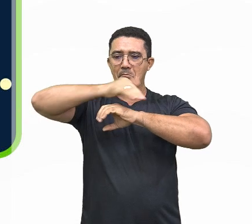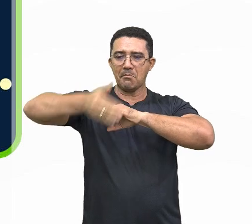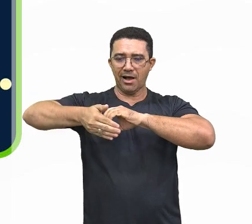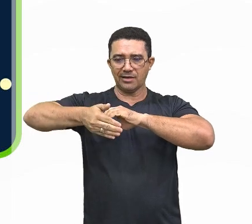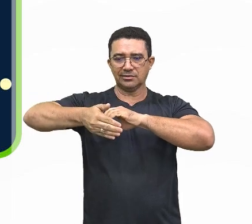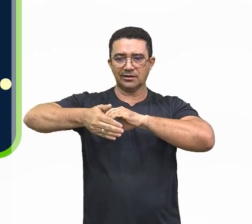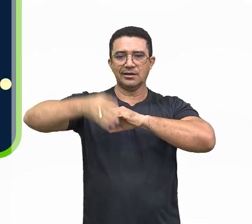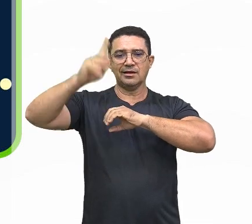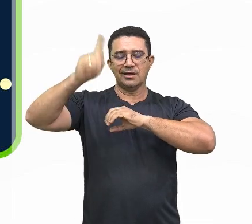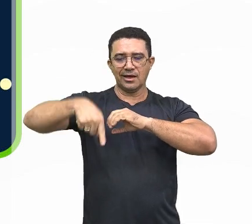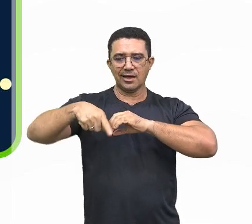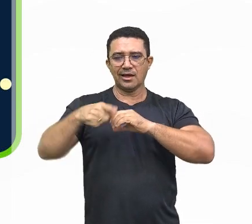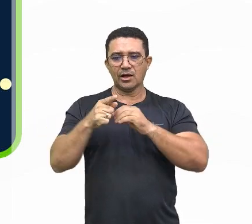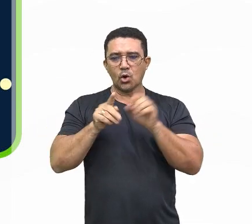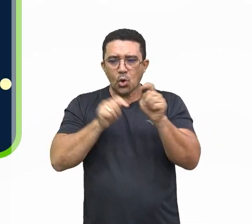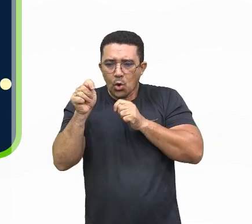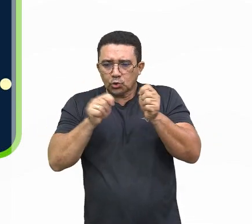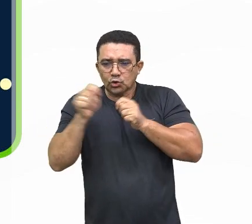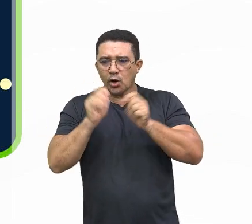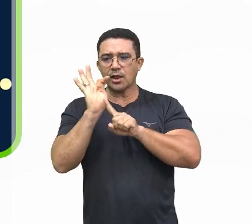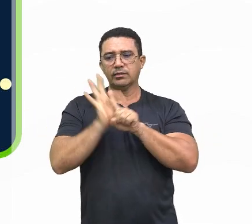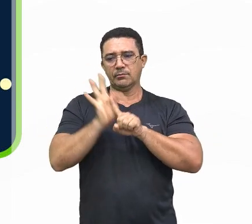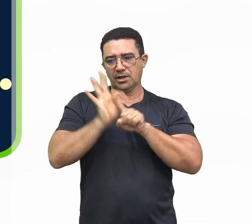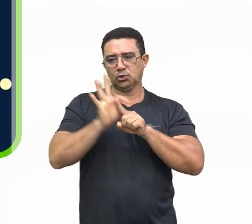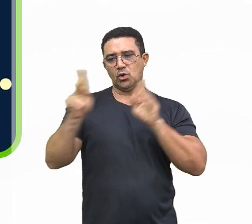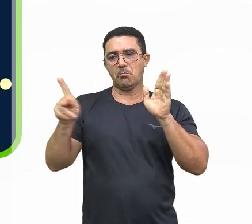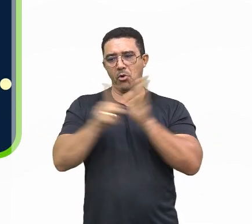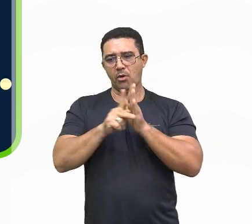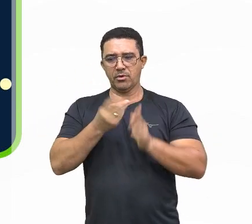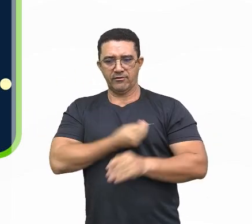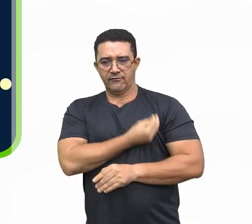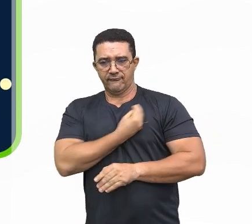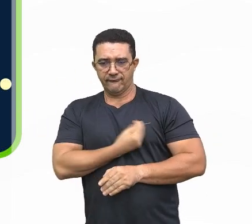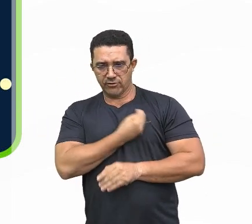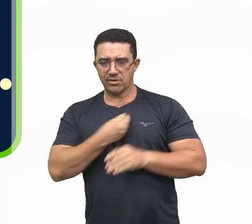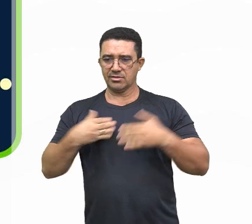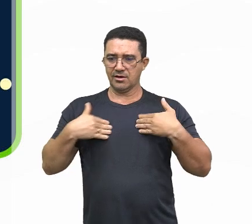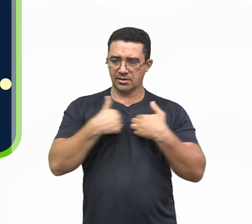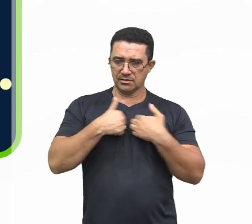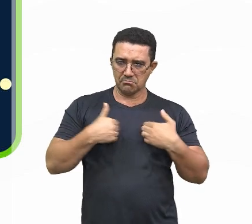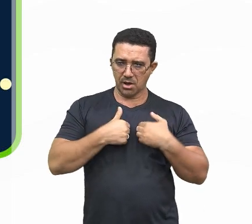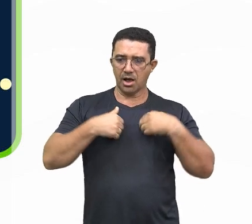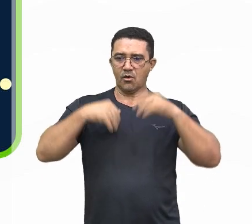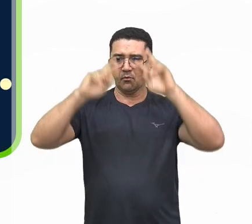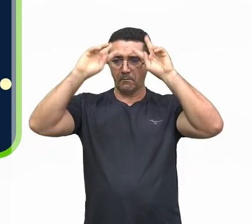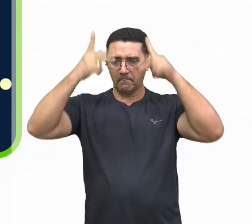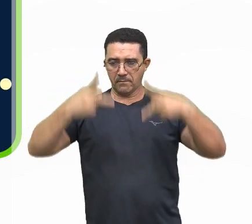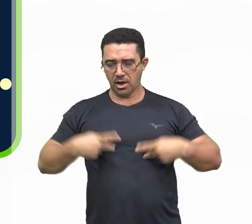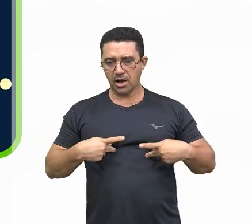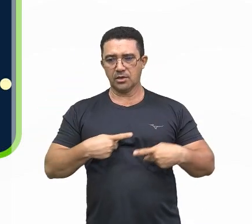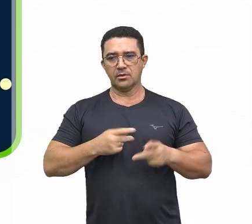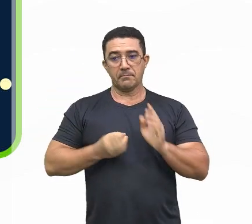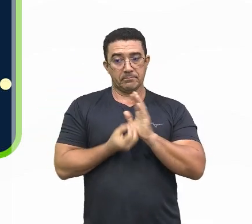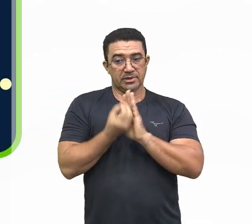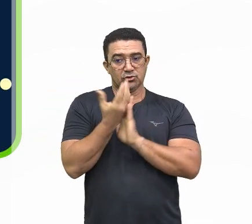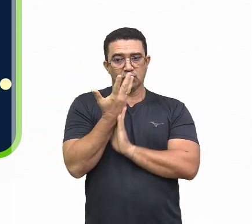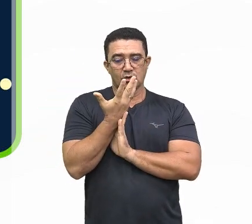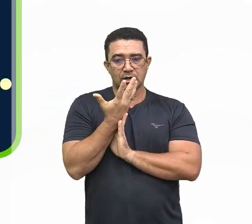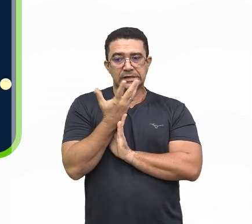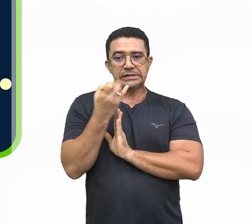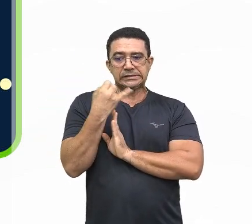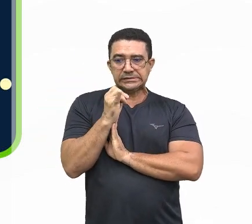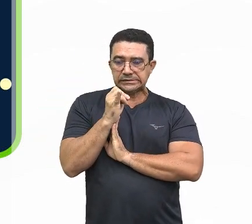planeta numa temperatura apta para a vida. Esse é o problema? Não, o problema vai ser a intensificação. Por quê?